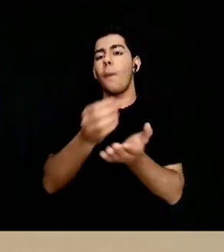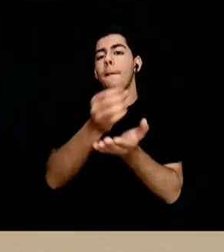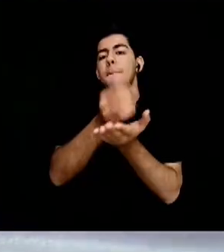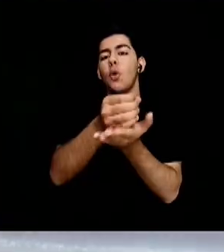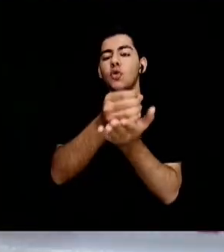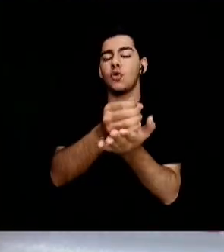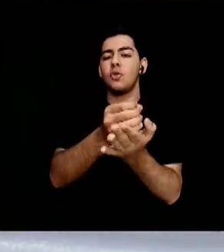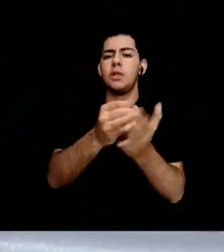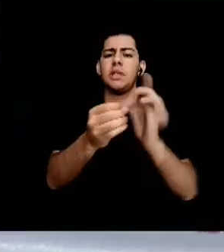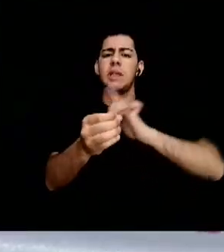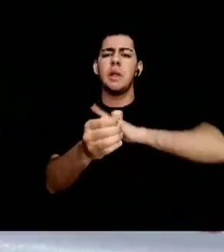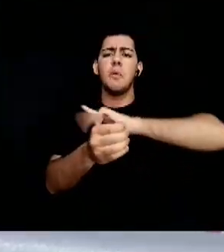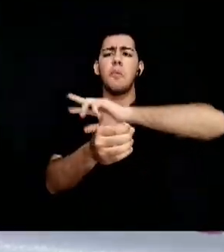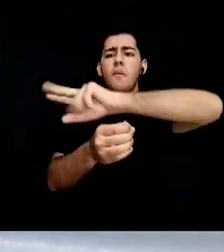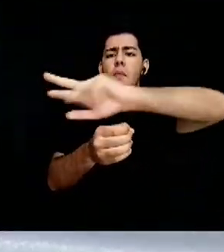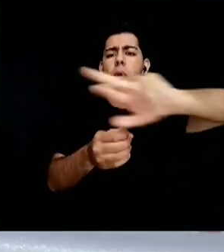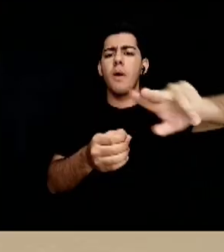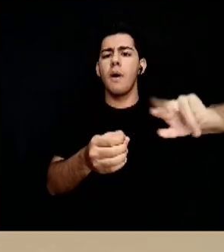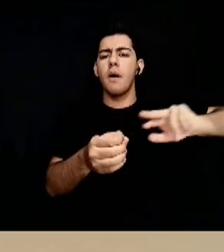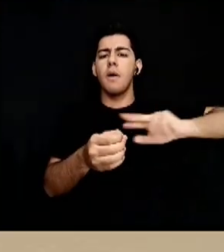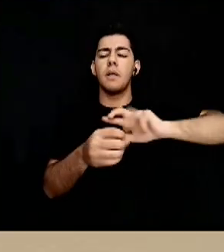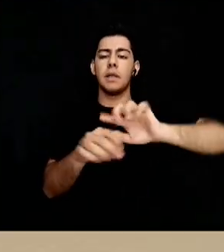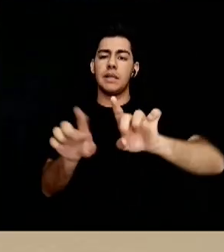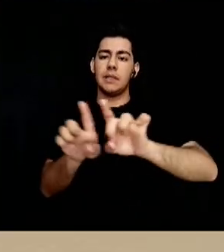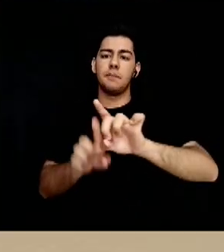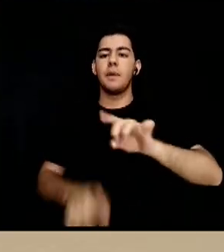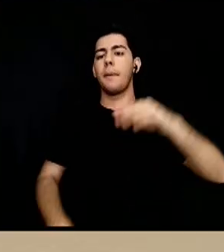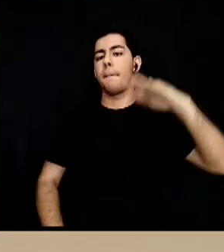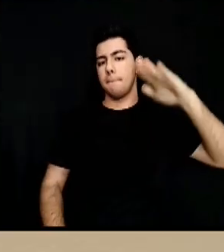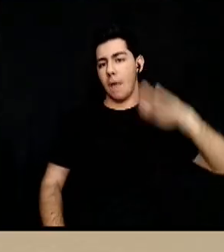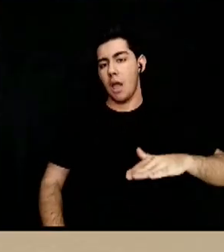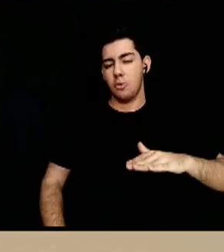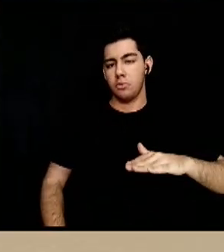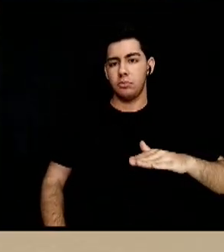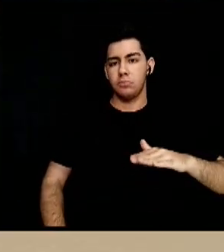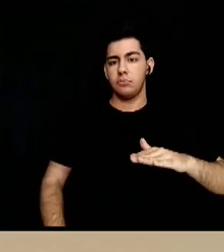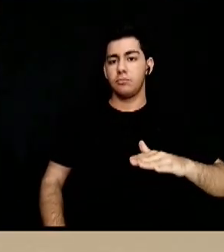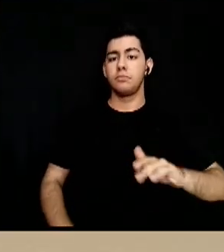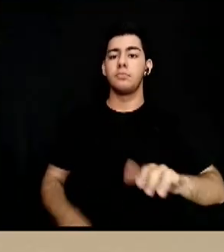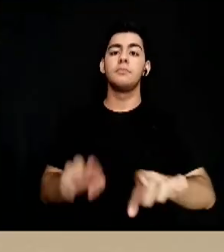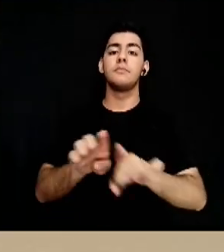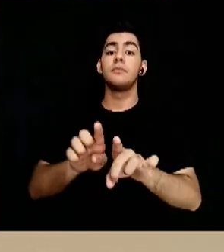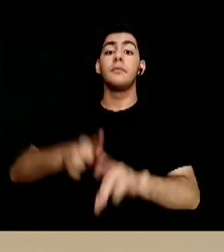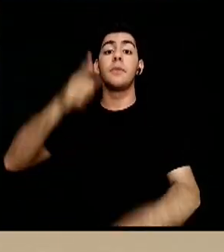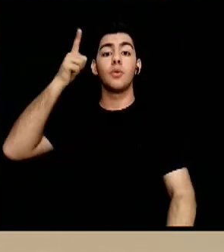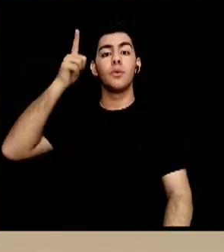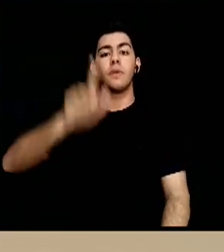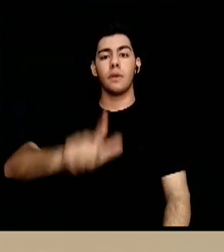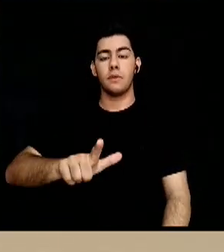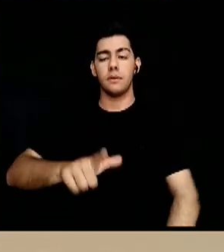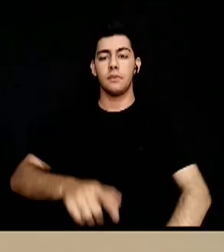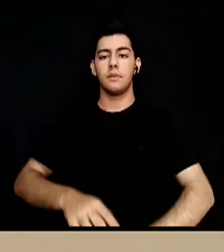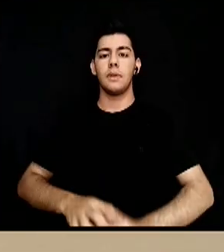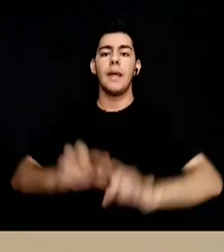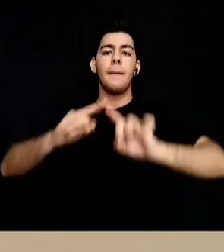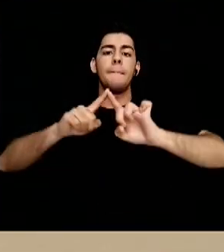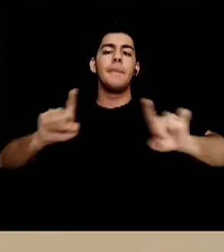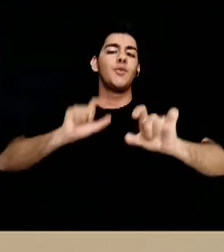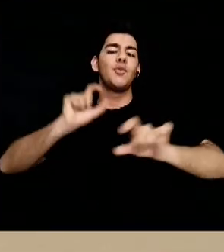pouco mais em conta, né? Que também dá pra fazer, tá? O que vai custar um pouquinho